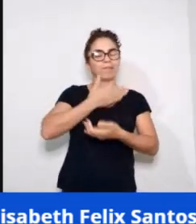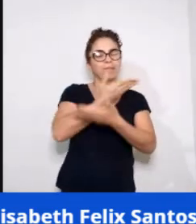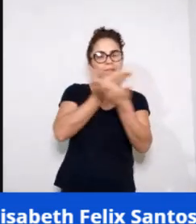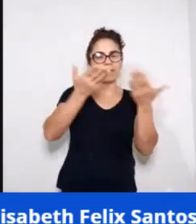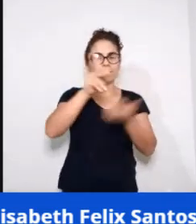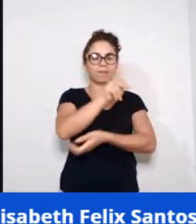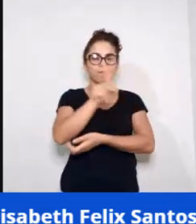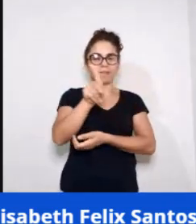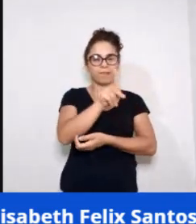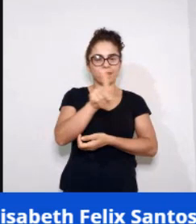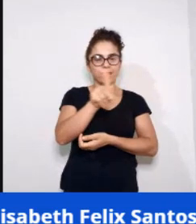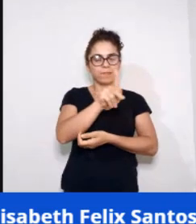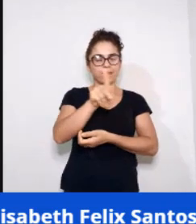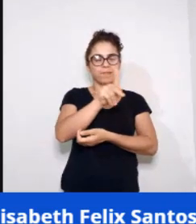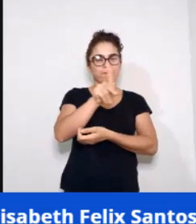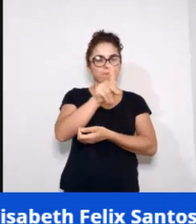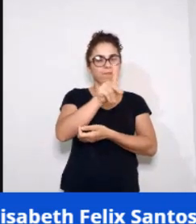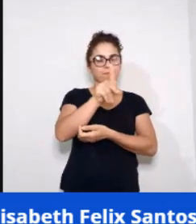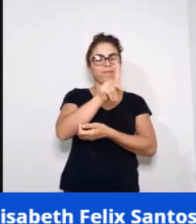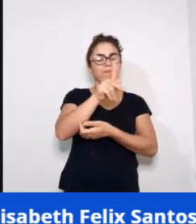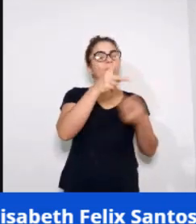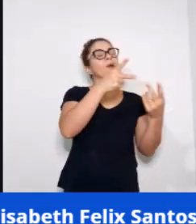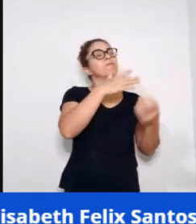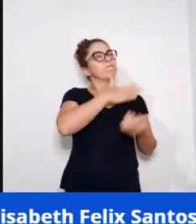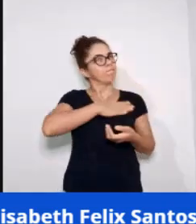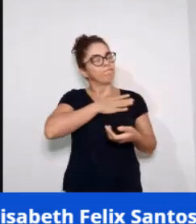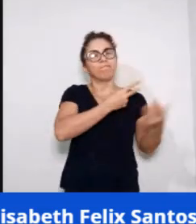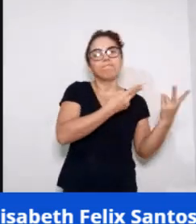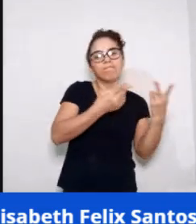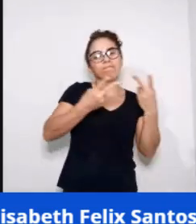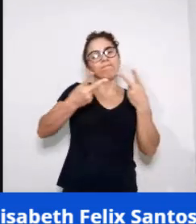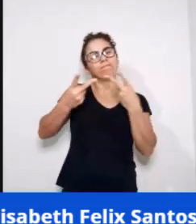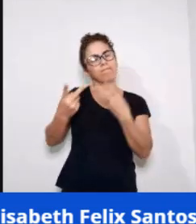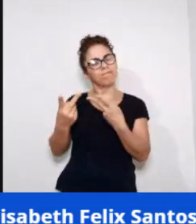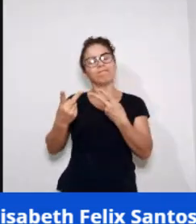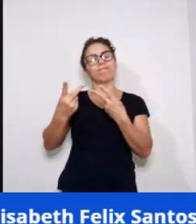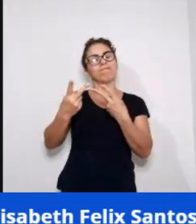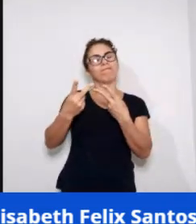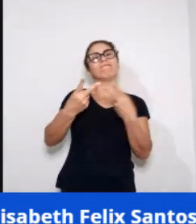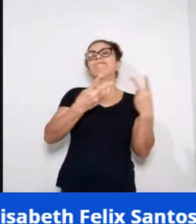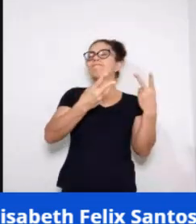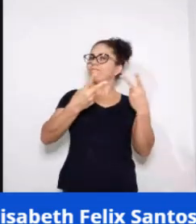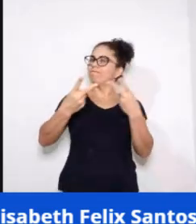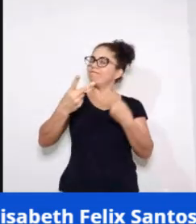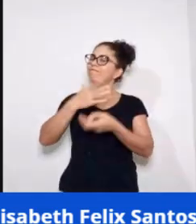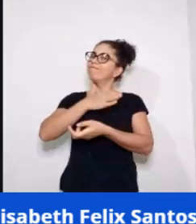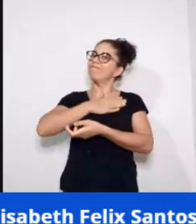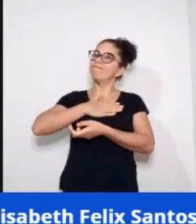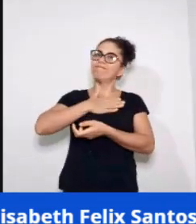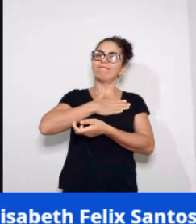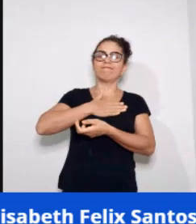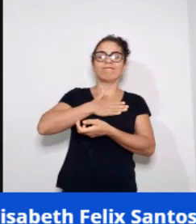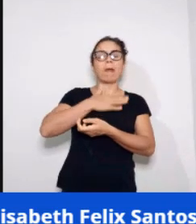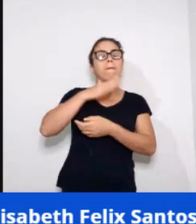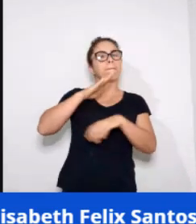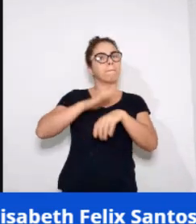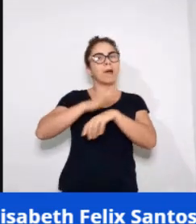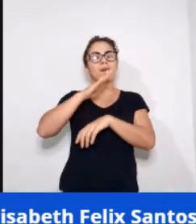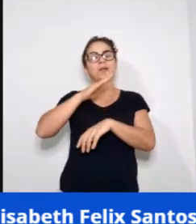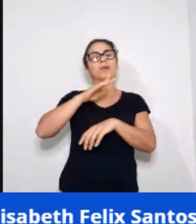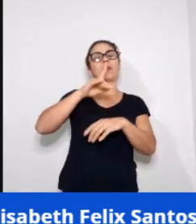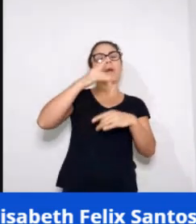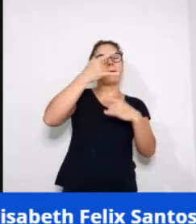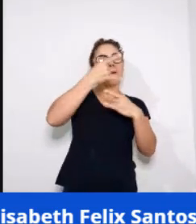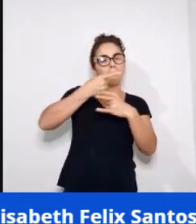queridos convidados, sejam todos muito bem-vindos a mais uma live do Reflexão